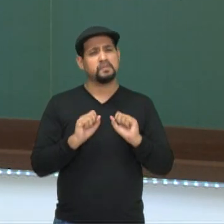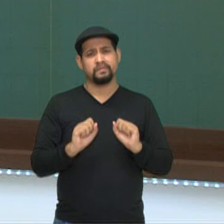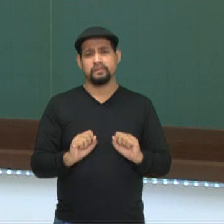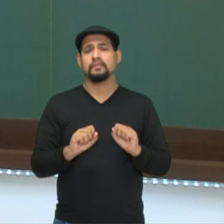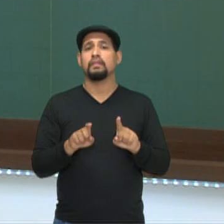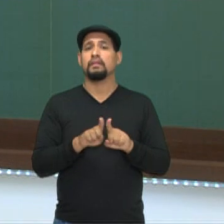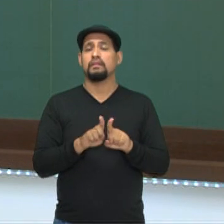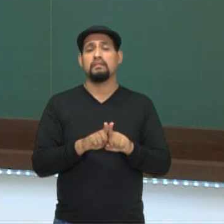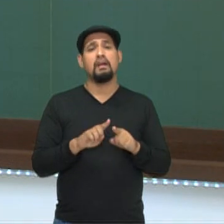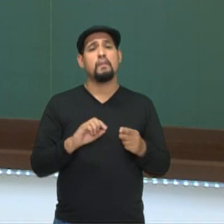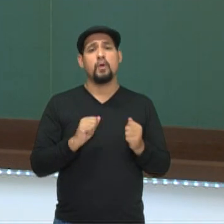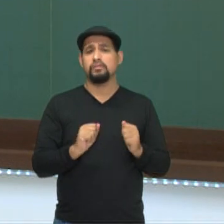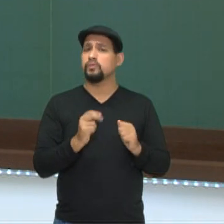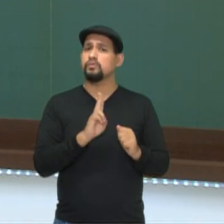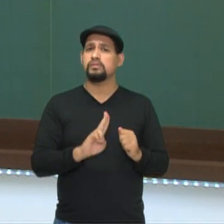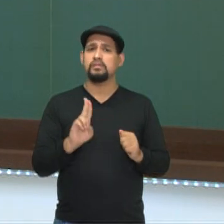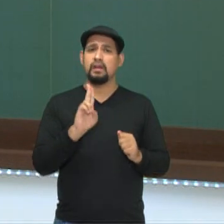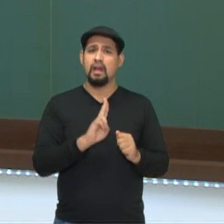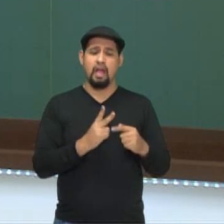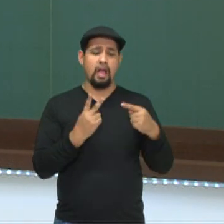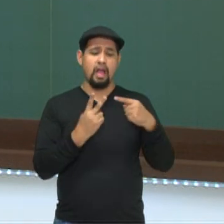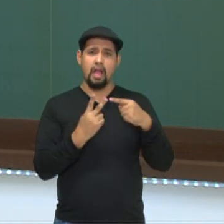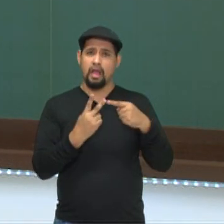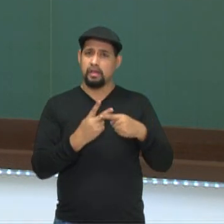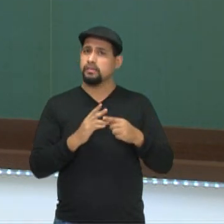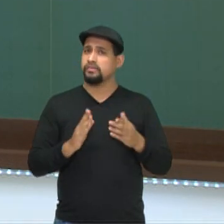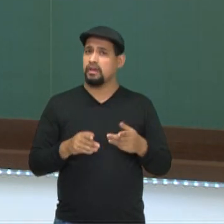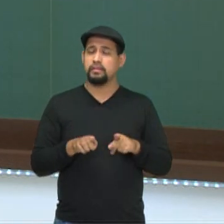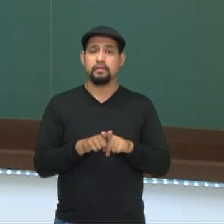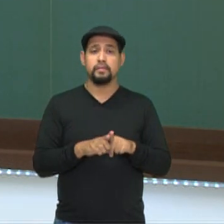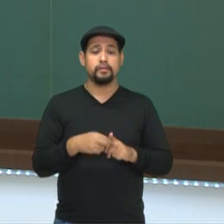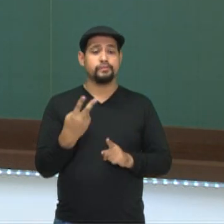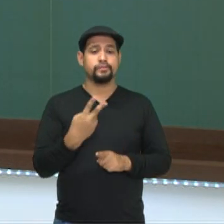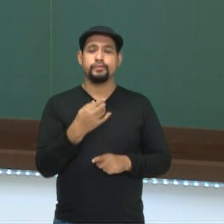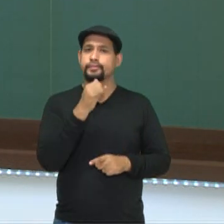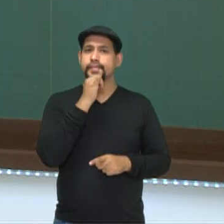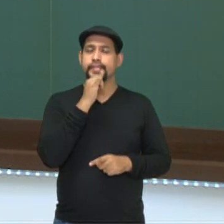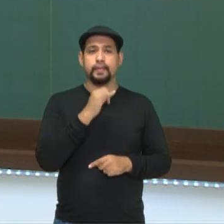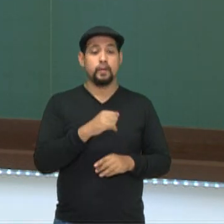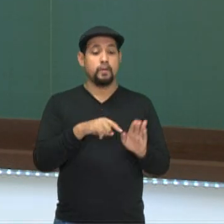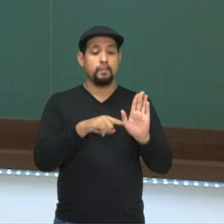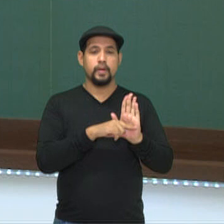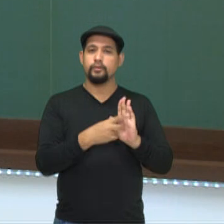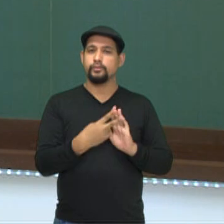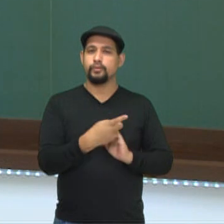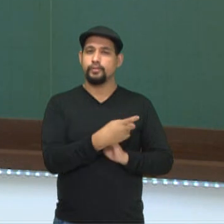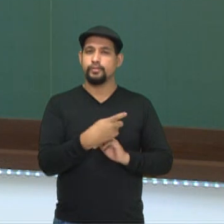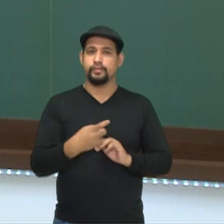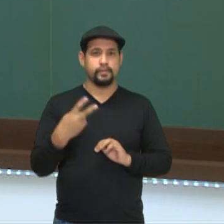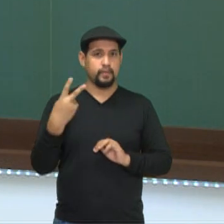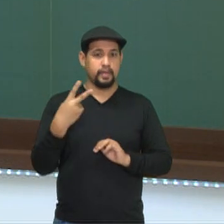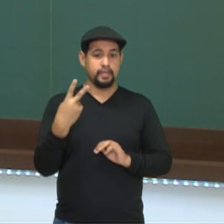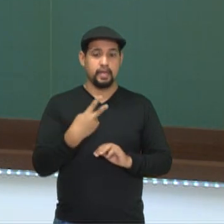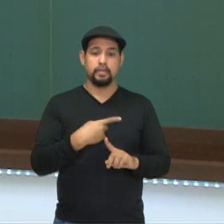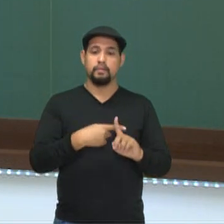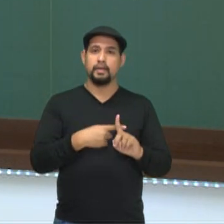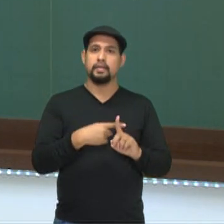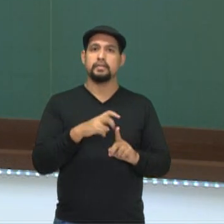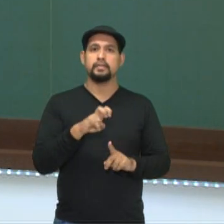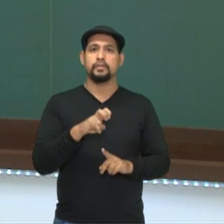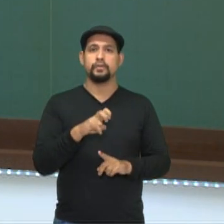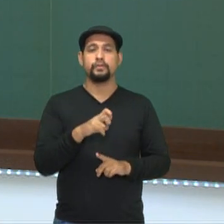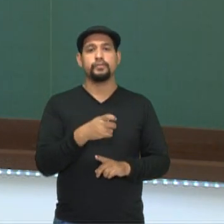até raiz, o que você quiser, tá bom? Um segundo exemplo, ó, menos 2x ao quadrado mais 5x menos